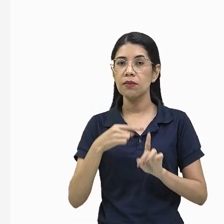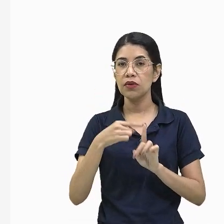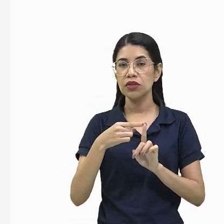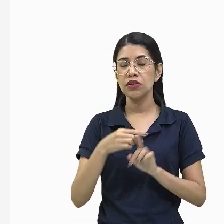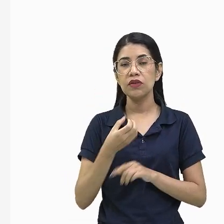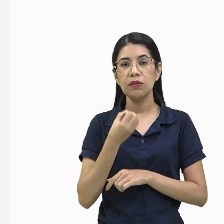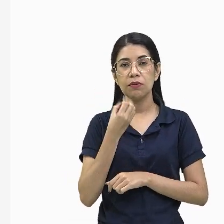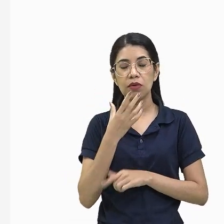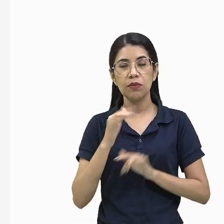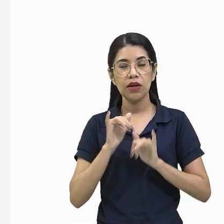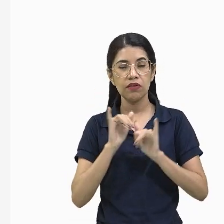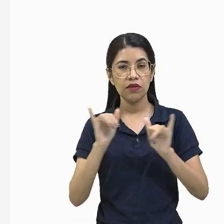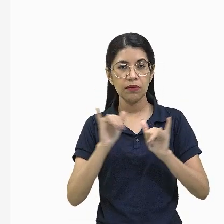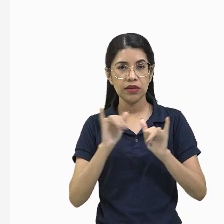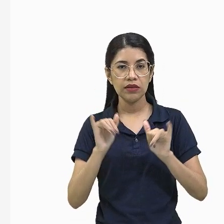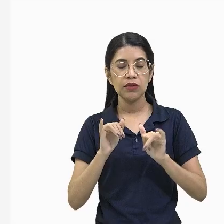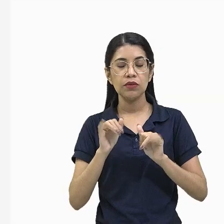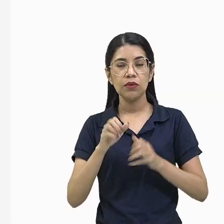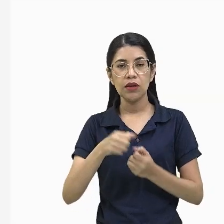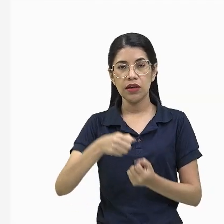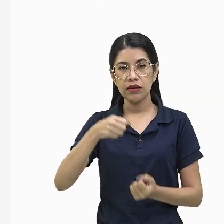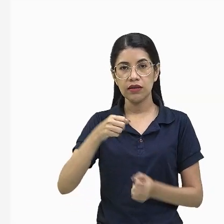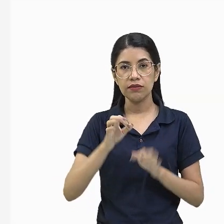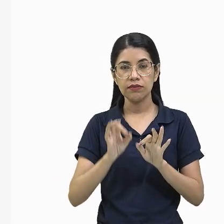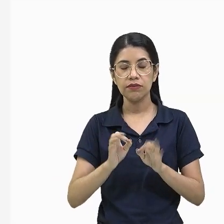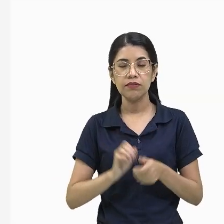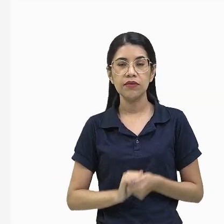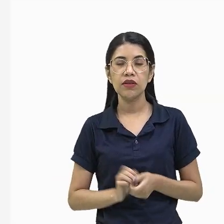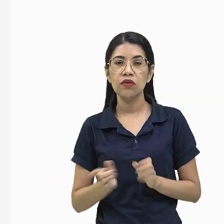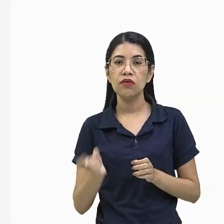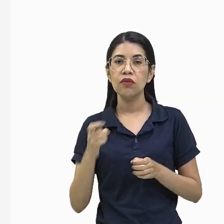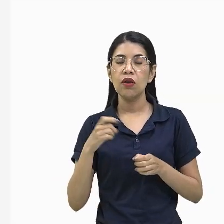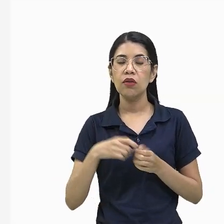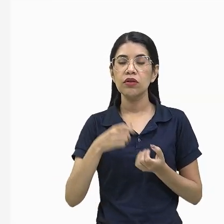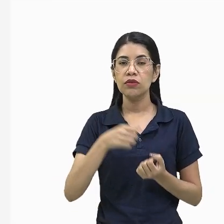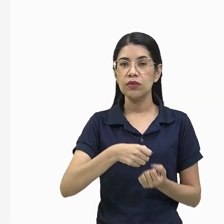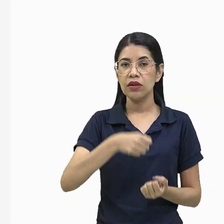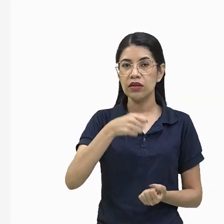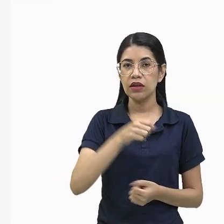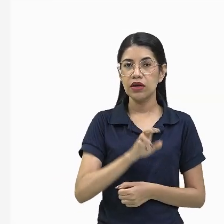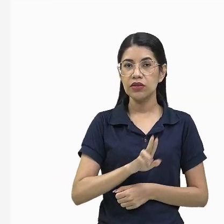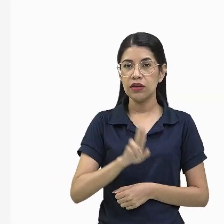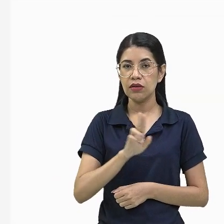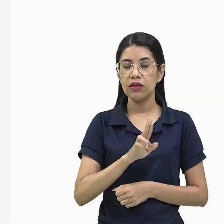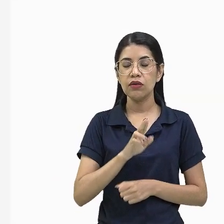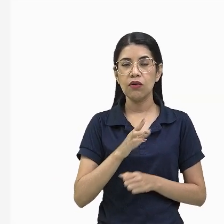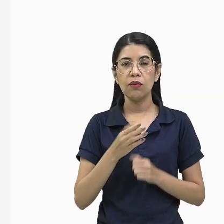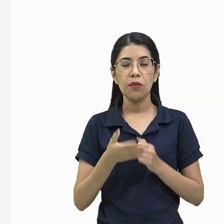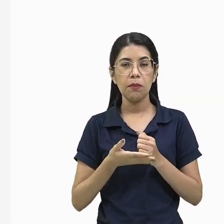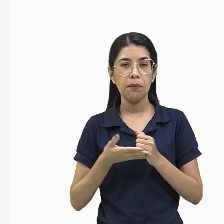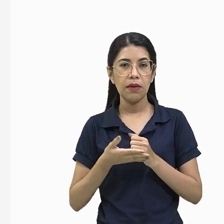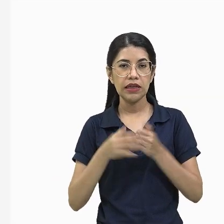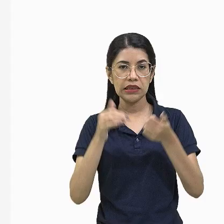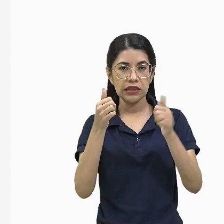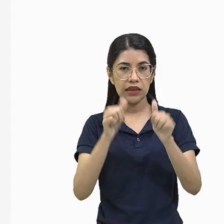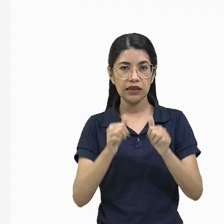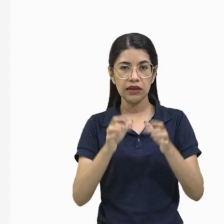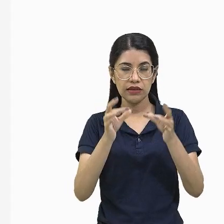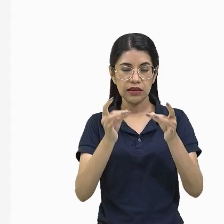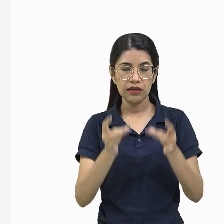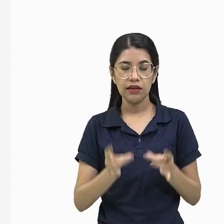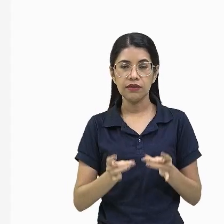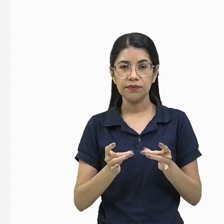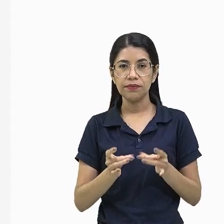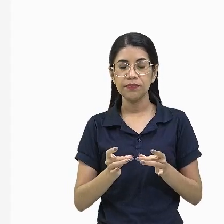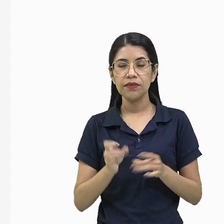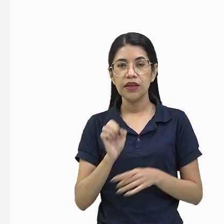campanha aí nos cartazes. E aí, voltando ao nosso primeiro cartaz, que nós estamos utilizando como foco para análise, certo? Nós temos